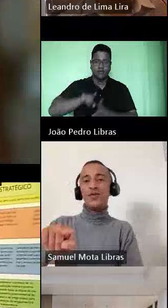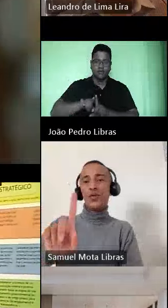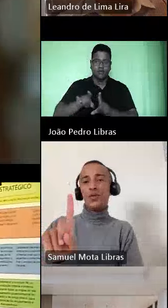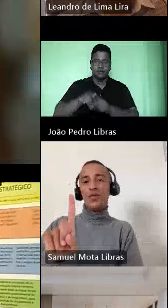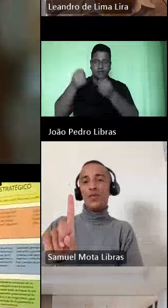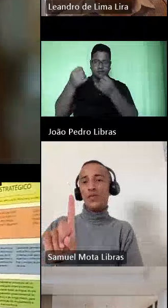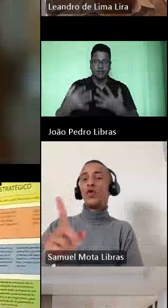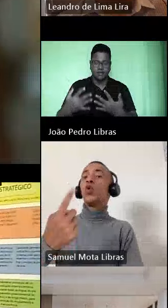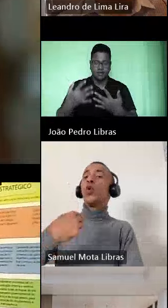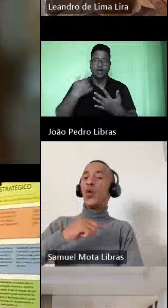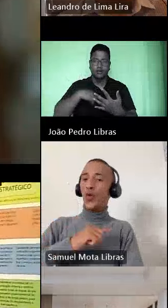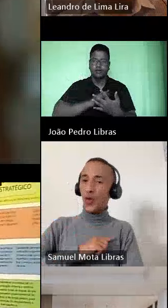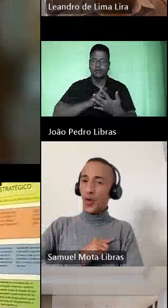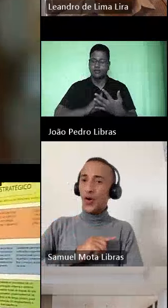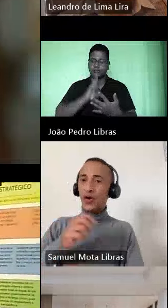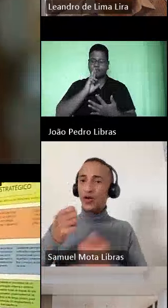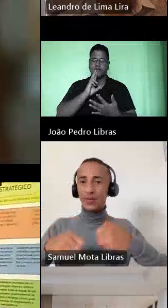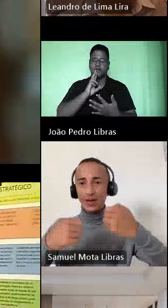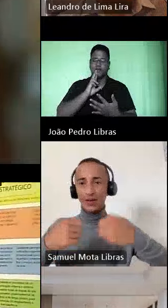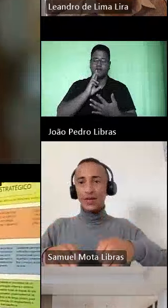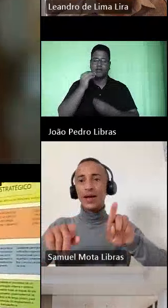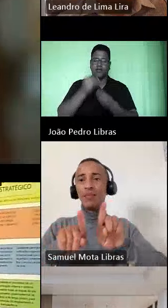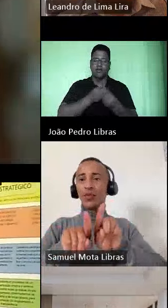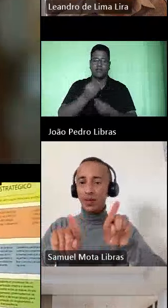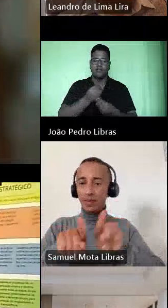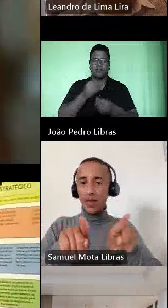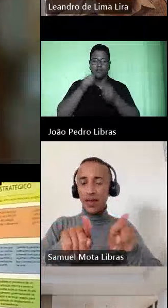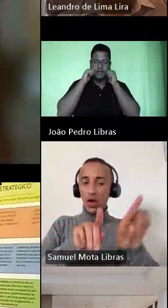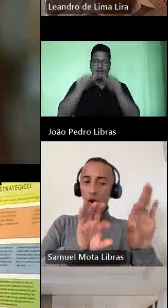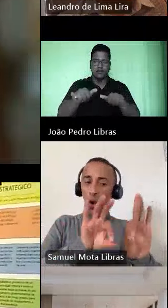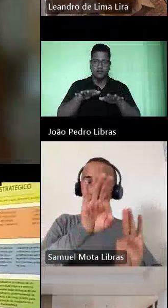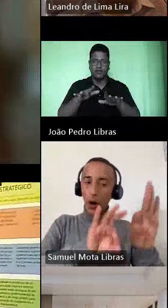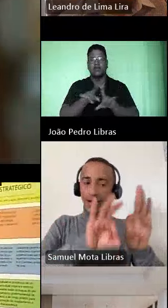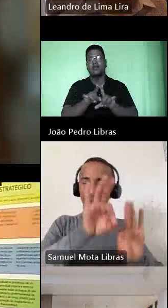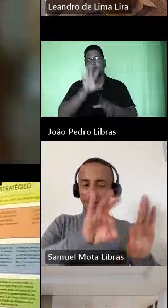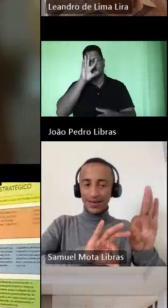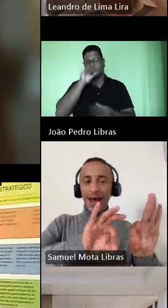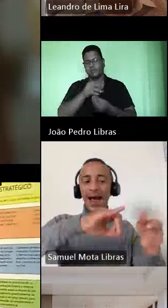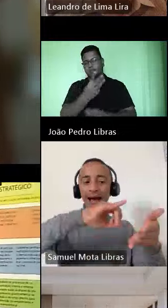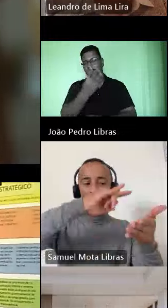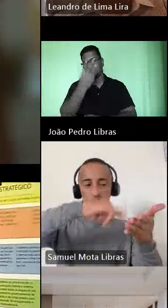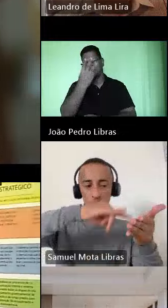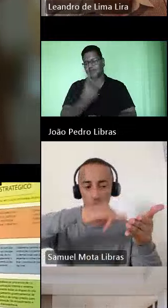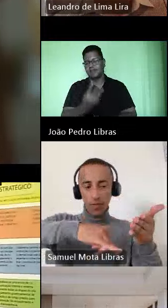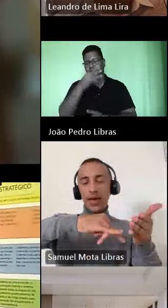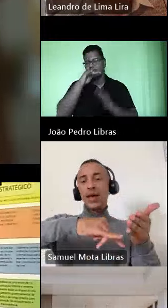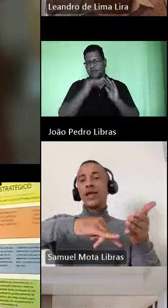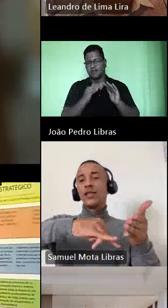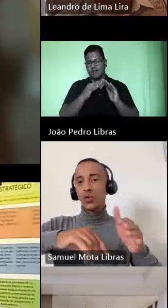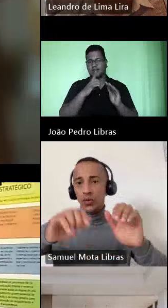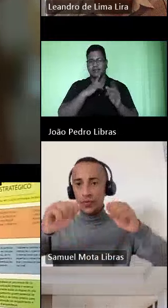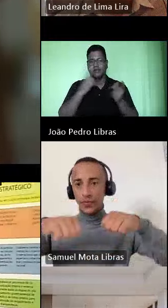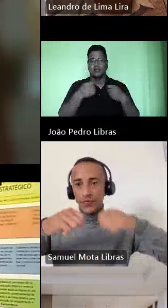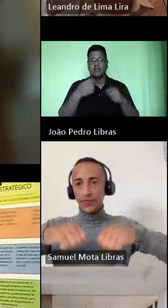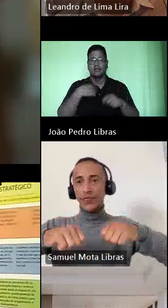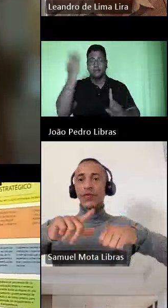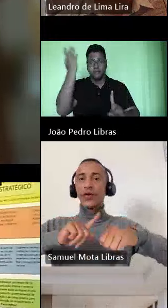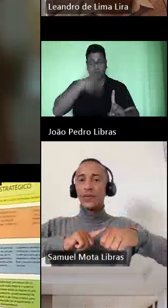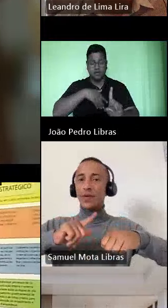em nome da gente né como a gente fala na auditoria enfim aí estamos às três em casa eu tenho que ter evidências que